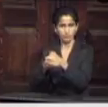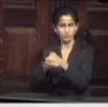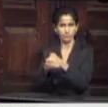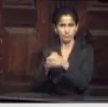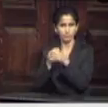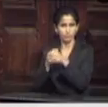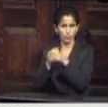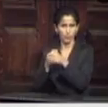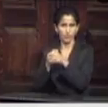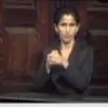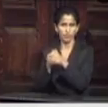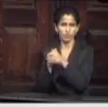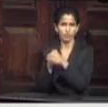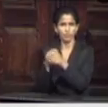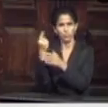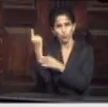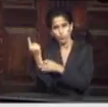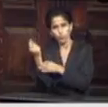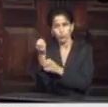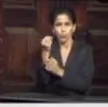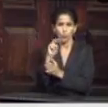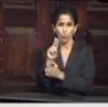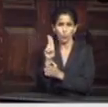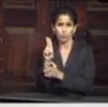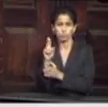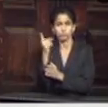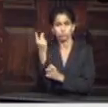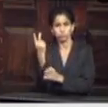que pequenas, numericamente,